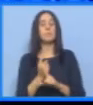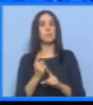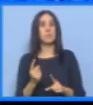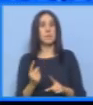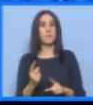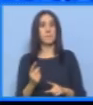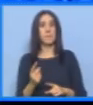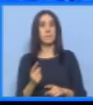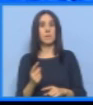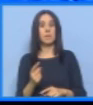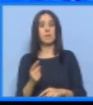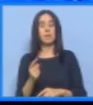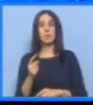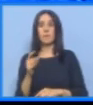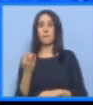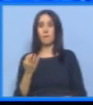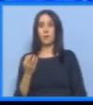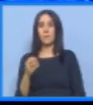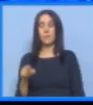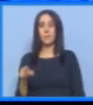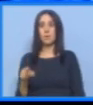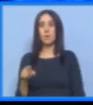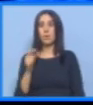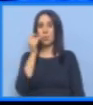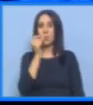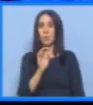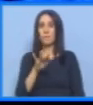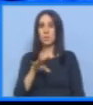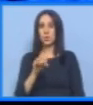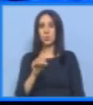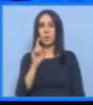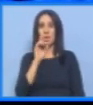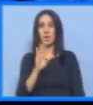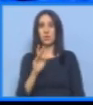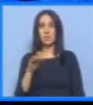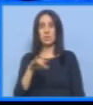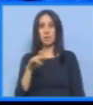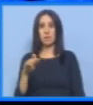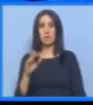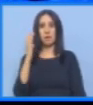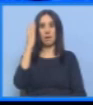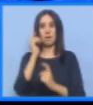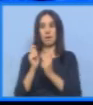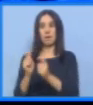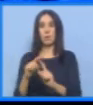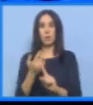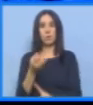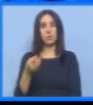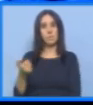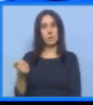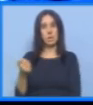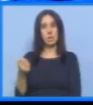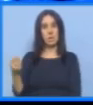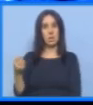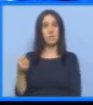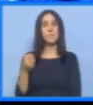a partir da beatificação de Francisco da Jacinta do ano 2000, o Bispo de Leiria,